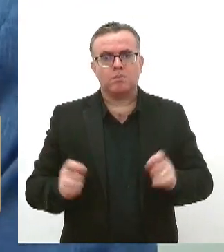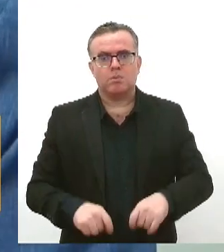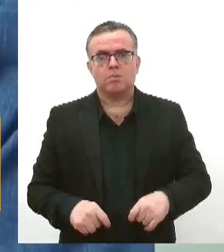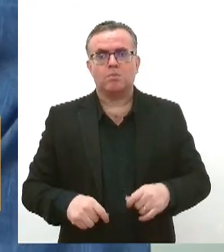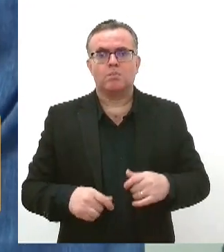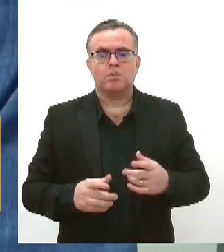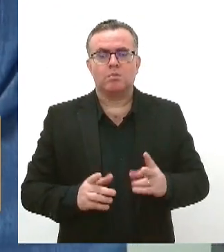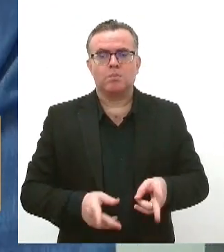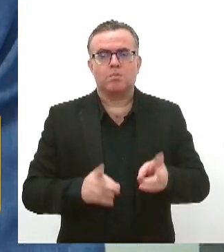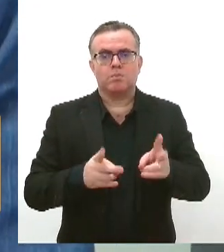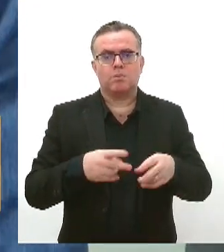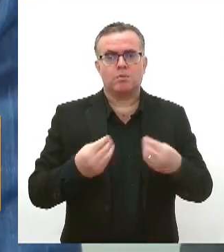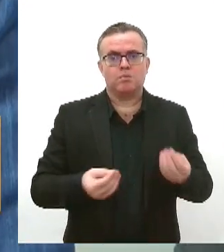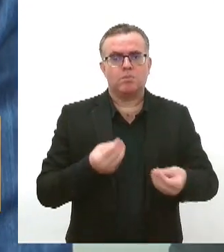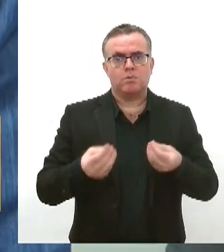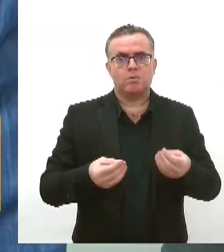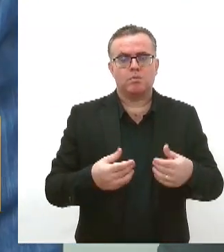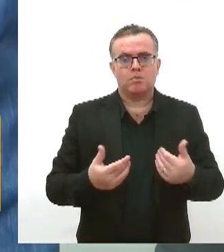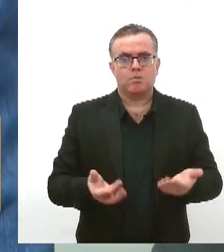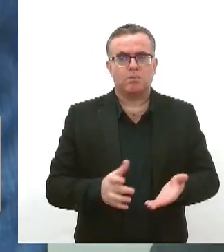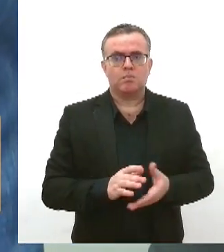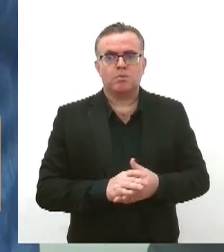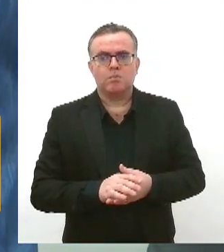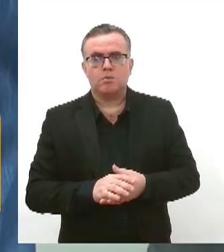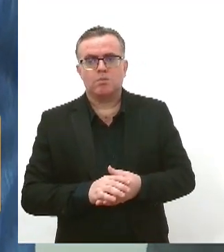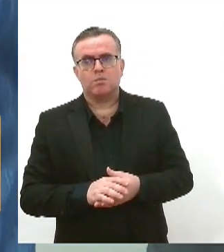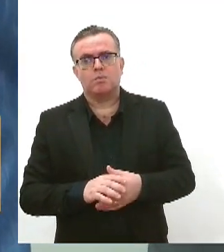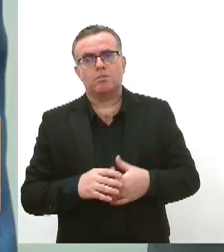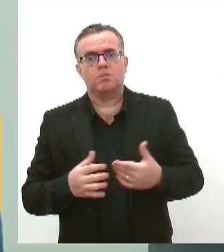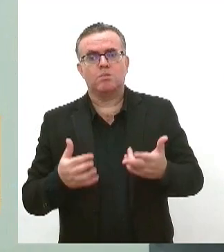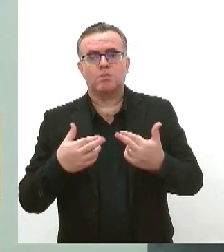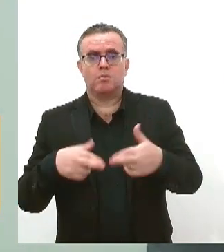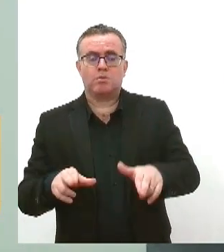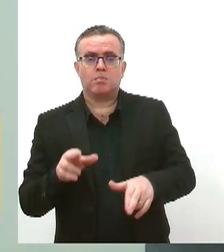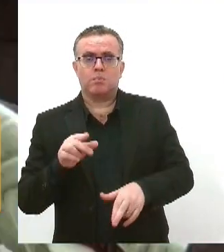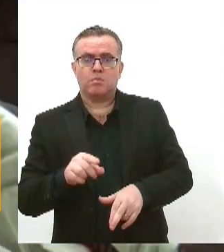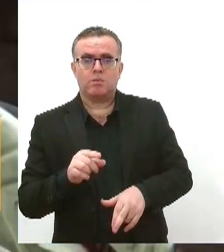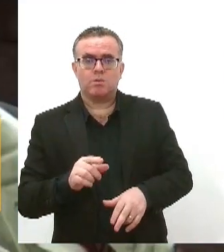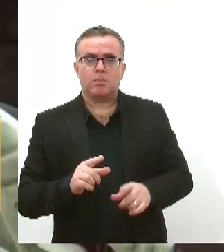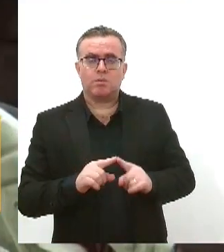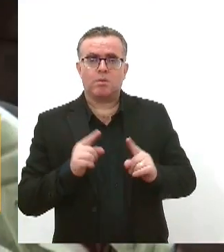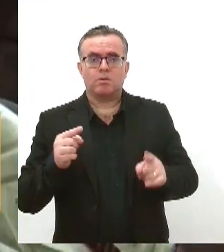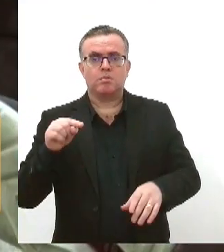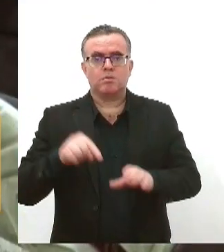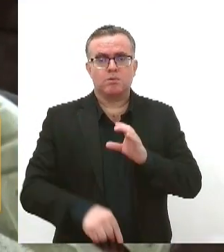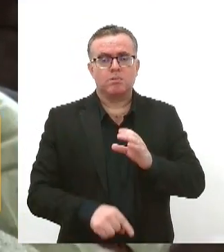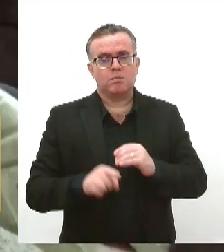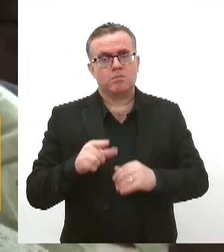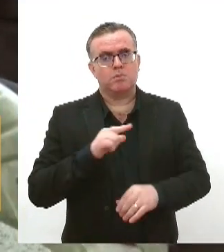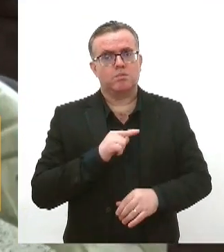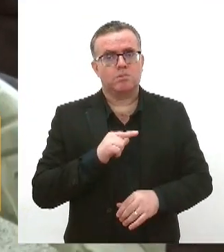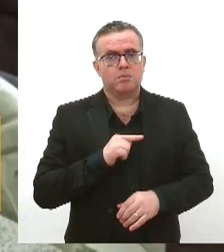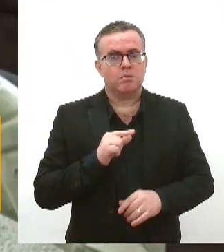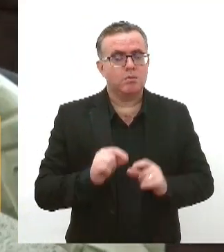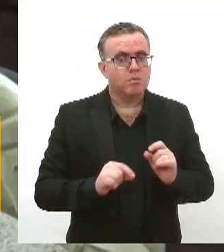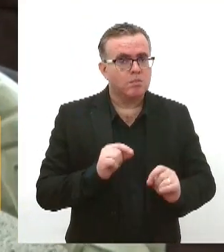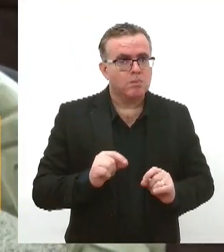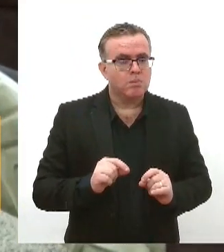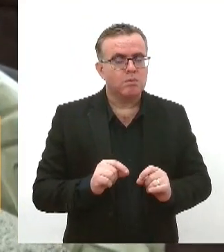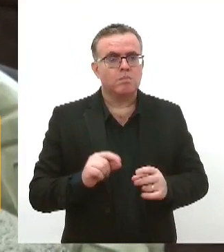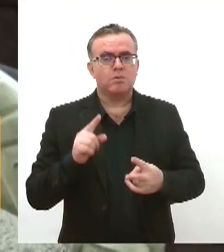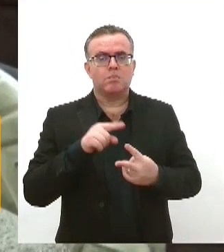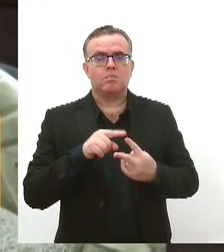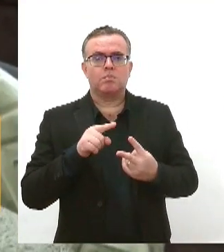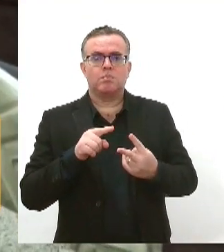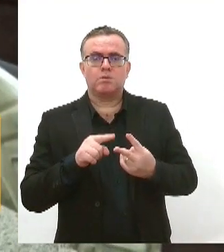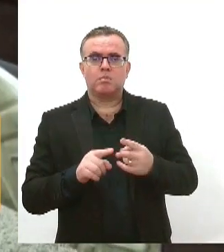Você resolve um problema, mas cria um outro problema bem maior para o futuro. Atento às falas dos representantes do